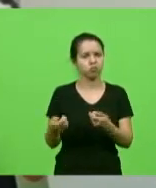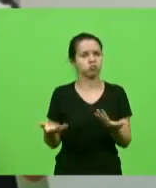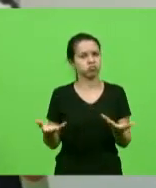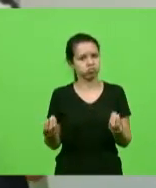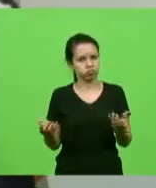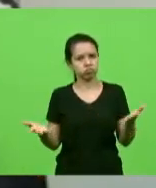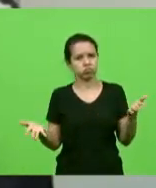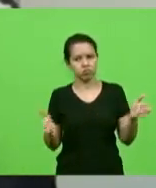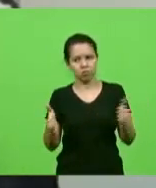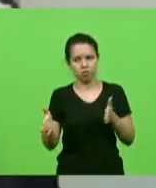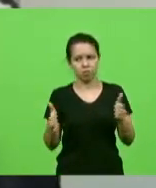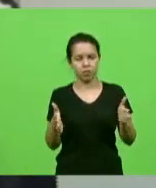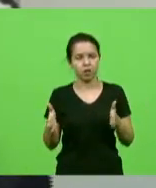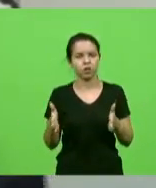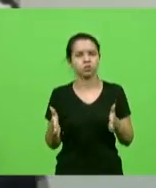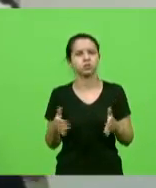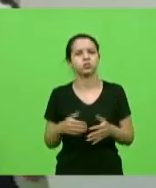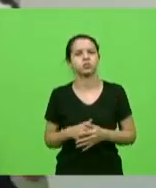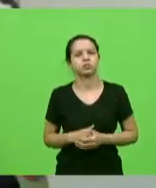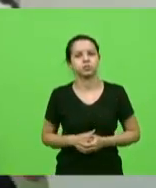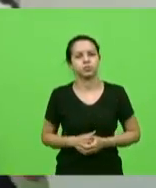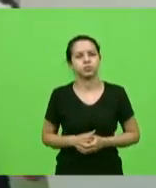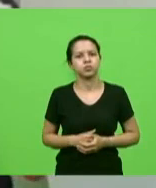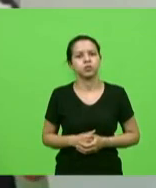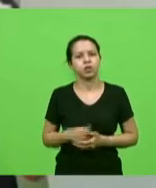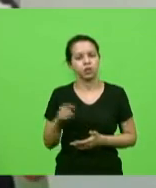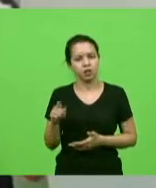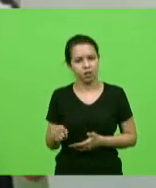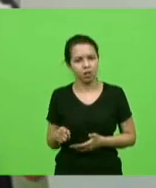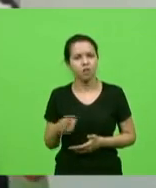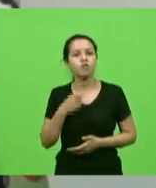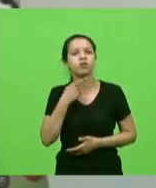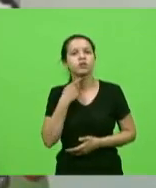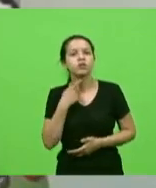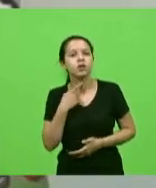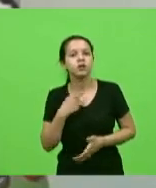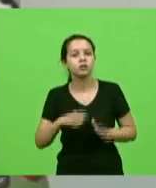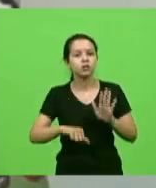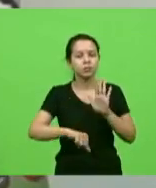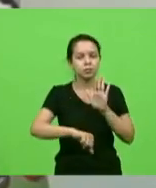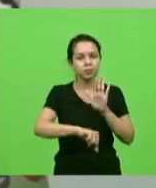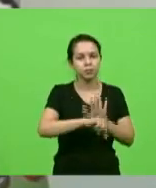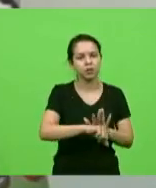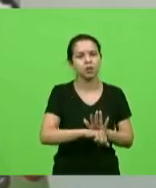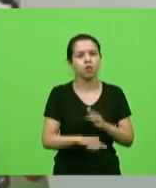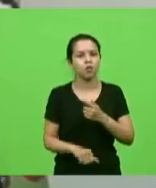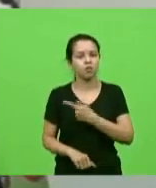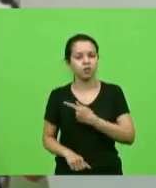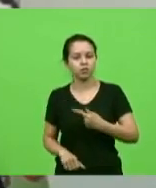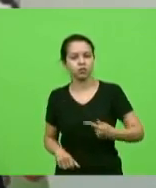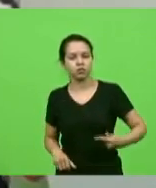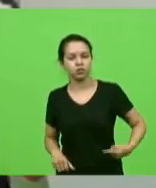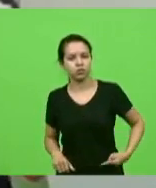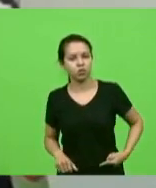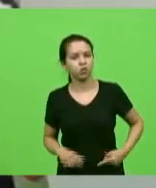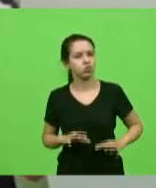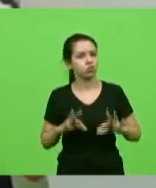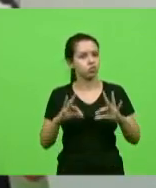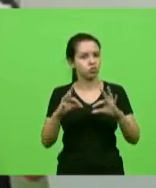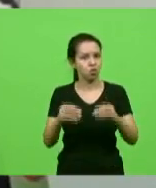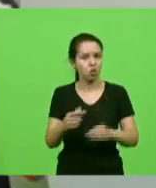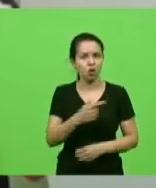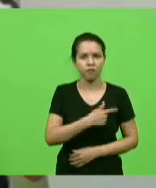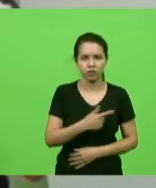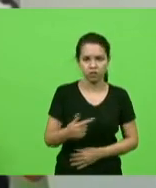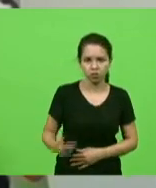momento e com essa atitude a vontade ver se uma vontade de incriminar o governador no ato em que todos os